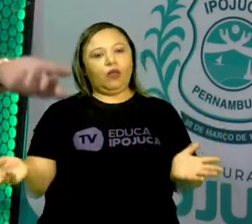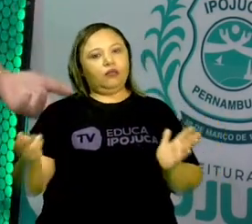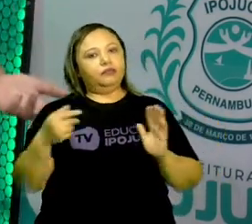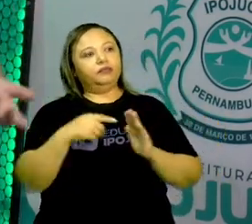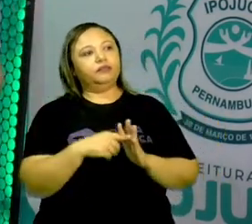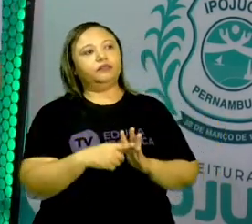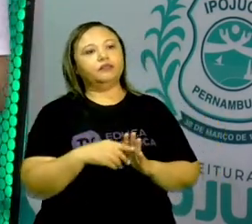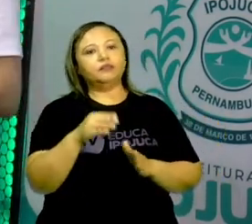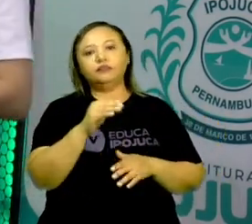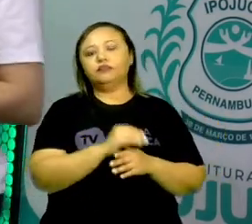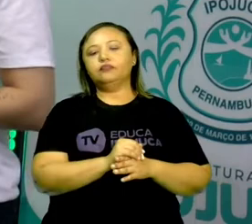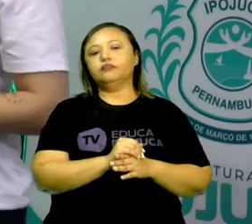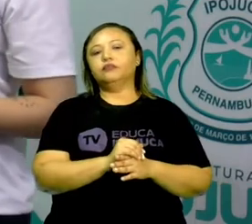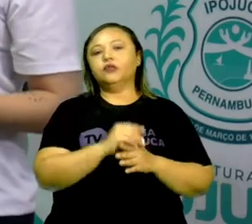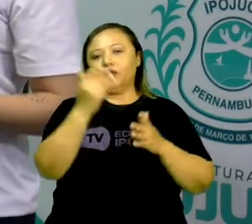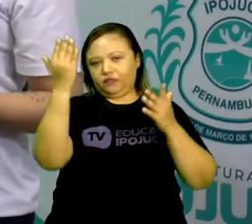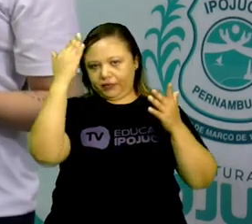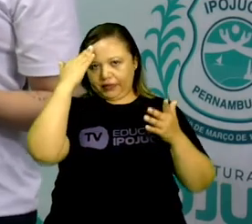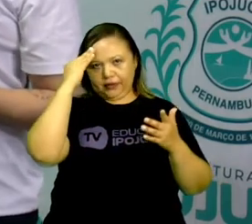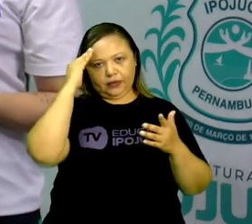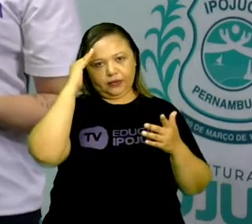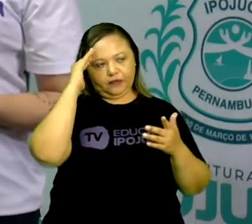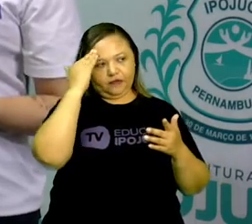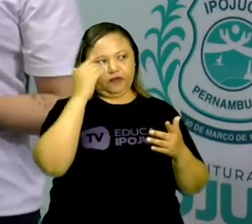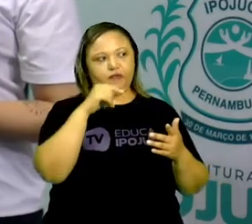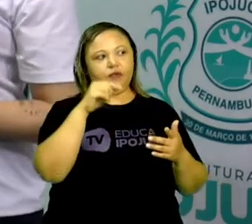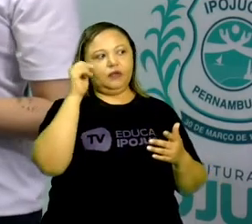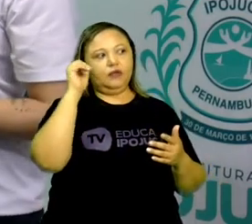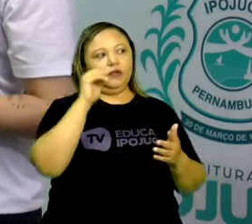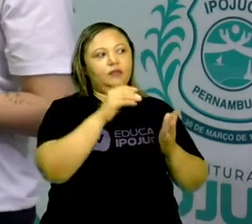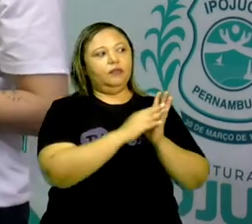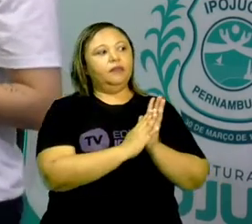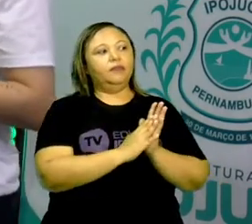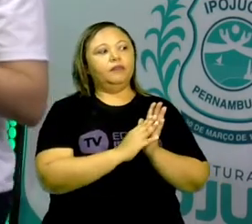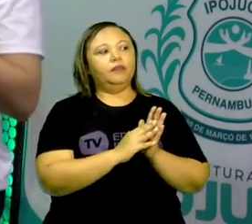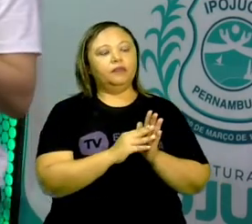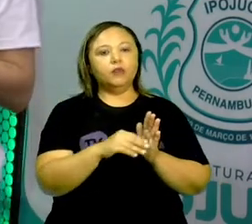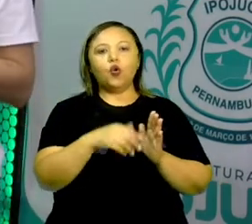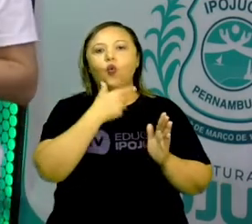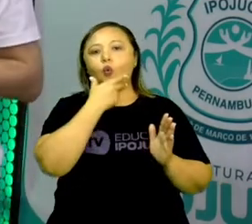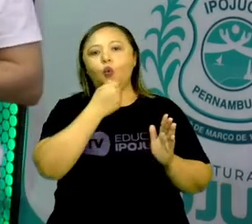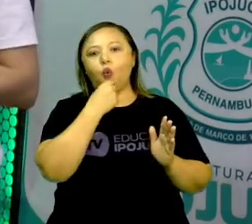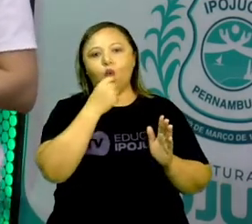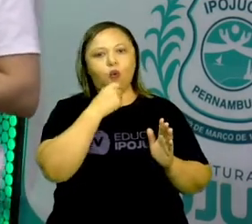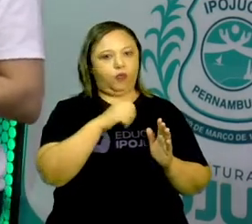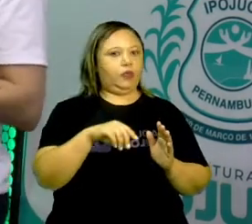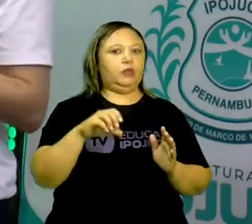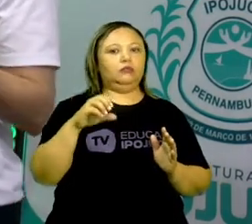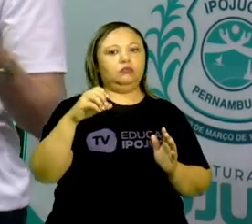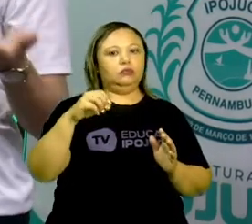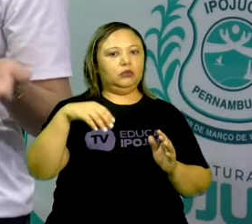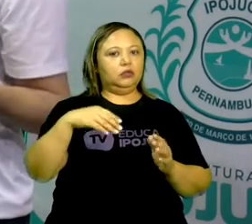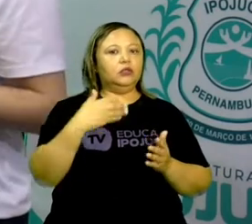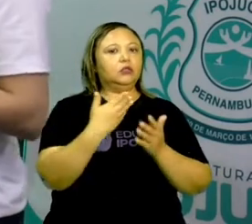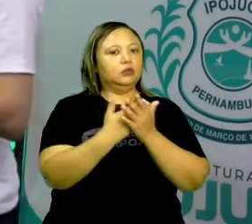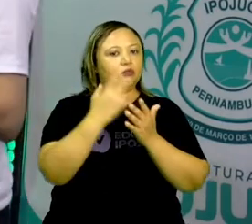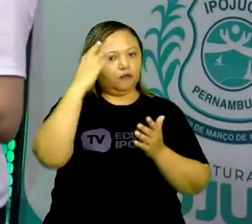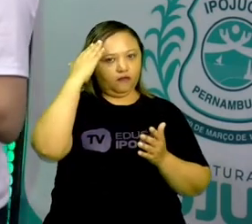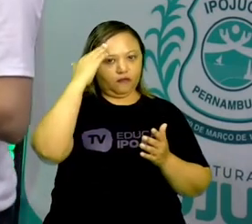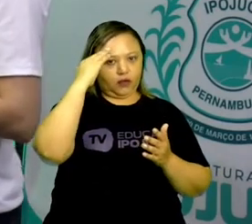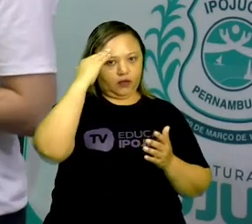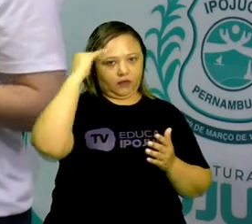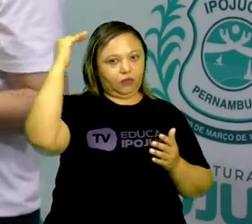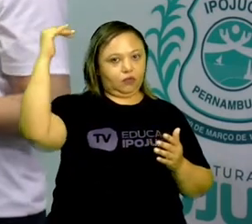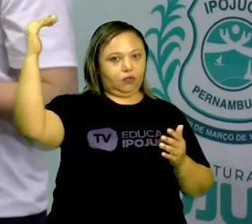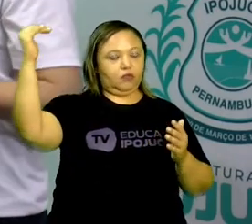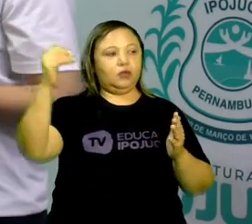será que vale tudo? Não. Olha só o que é que Banho ele diz. Banho é um linguista e ele é um estudioso da língua. Ele